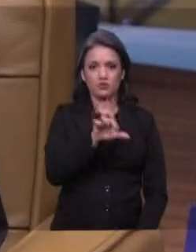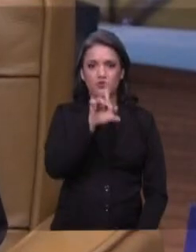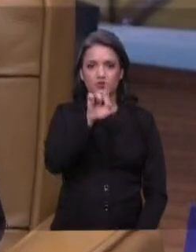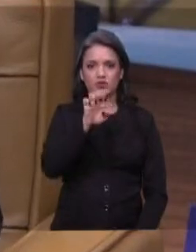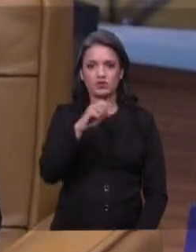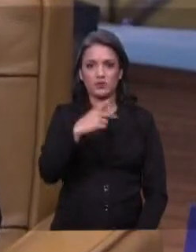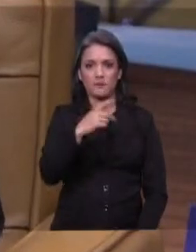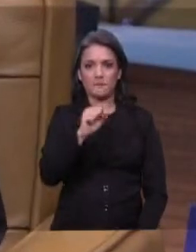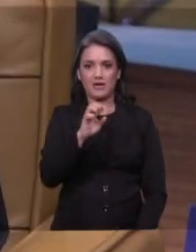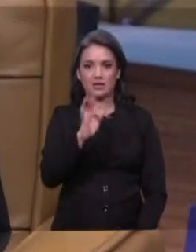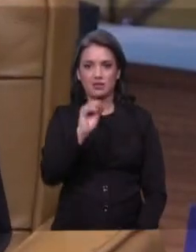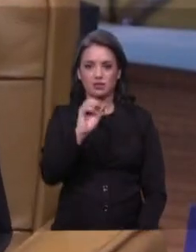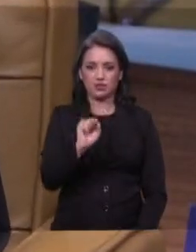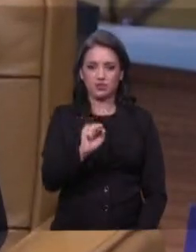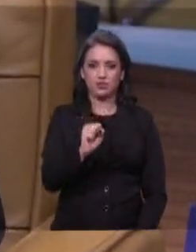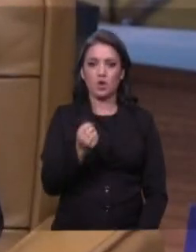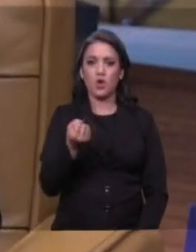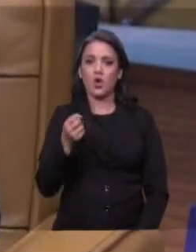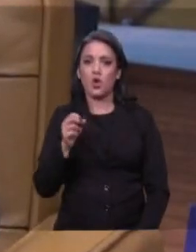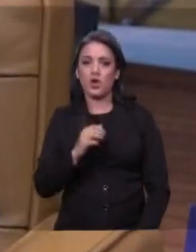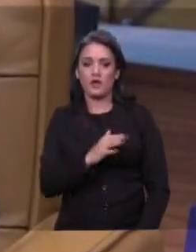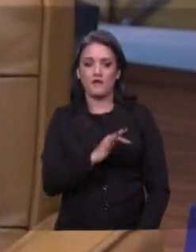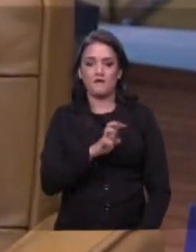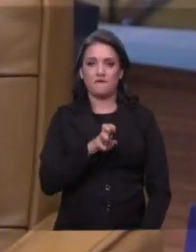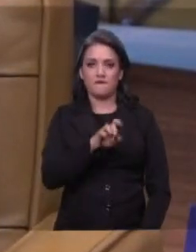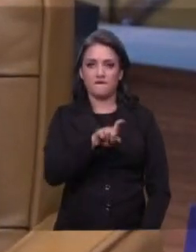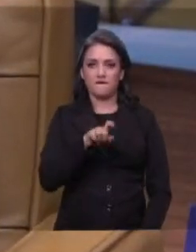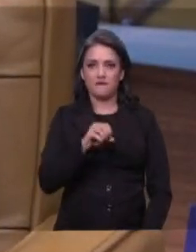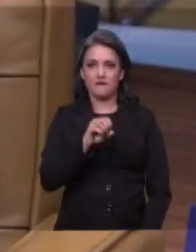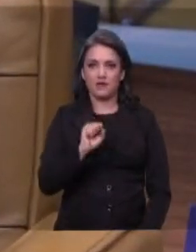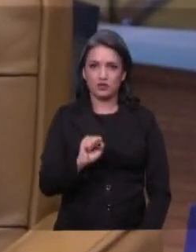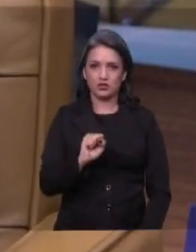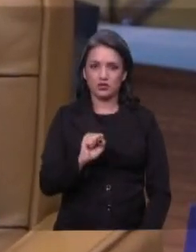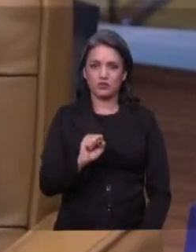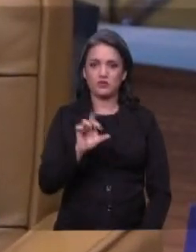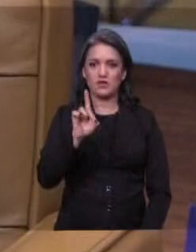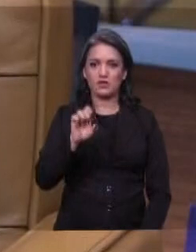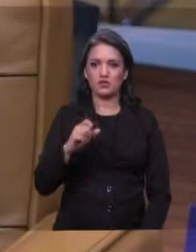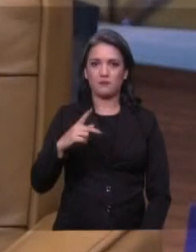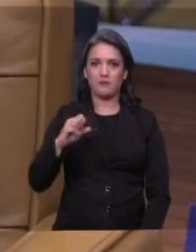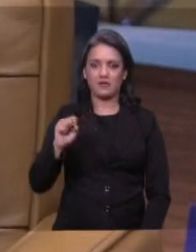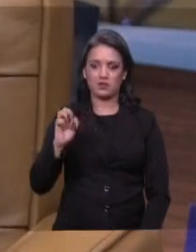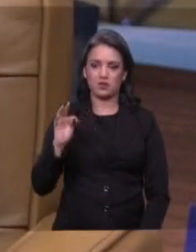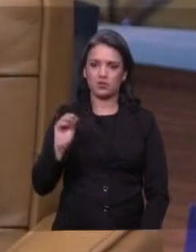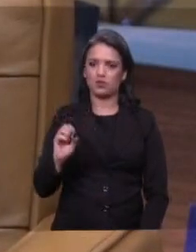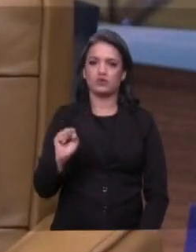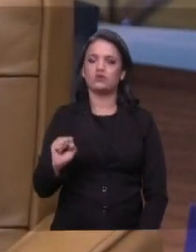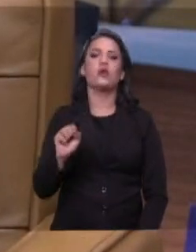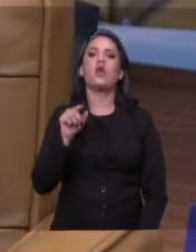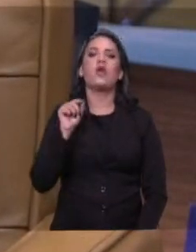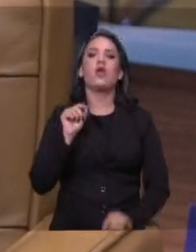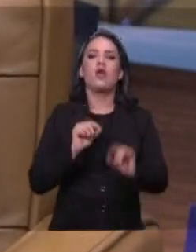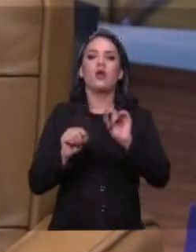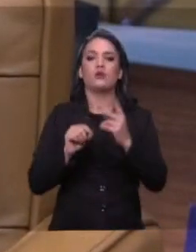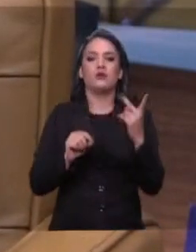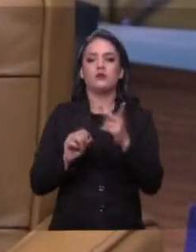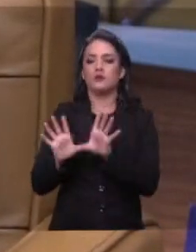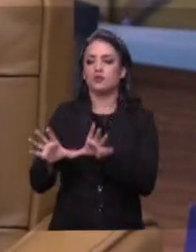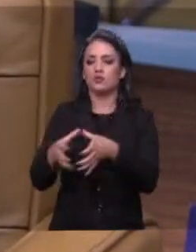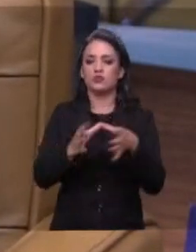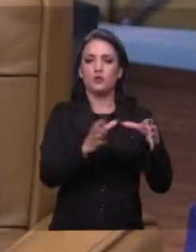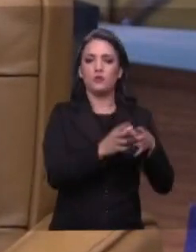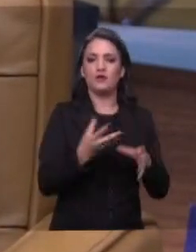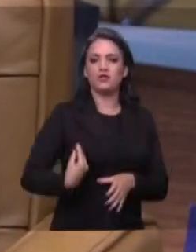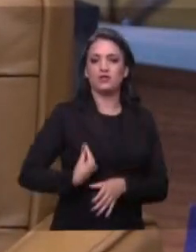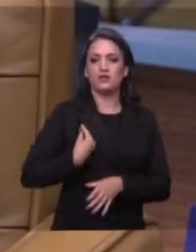pastos ou fechos de pastos são comunidades tradicionais que vivem de pastoreio comunal em áreas